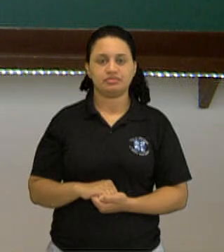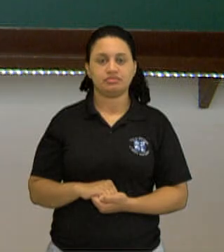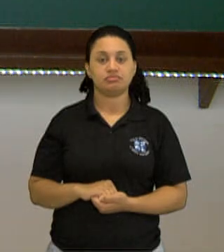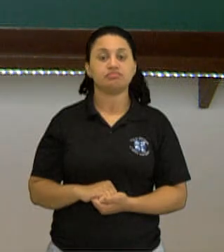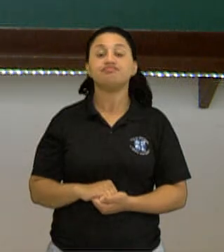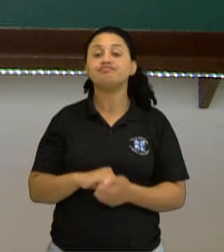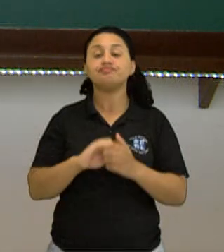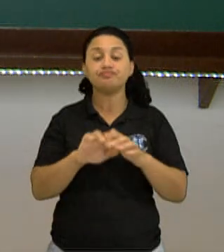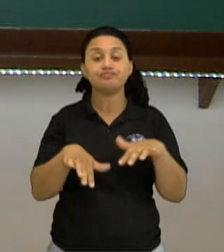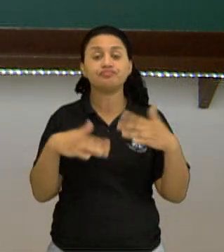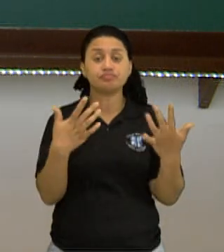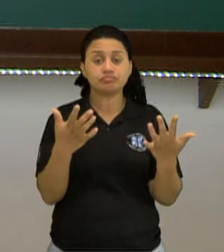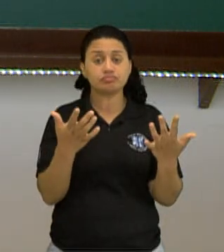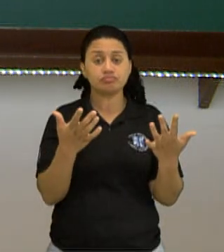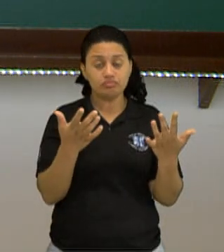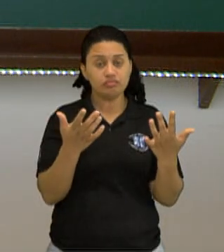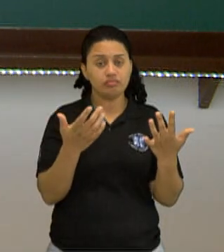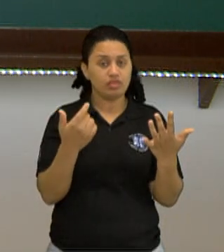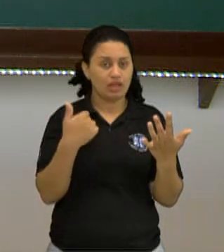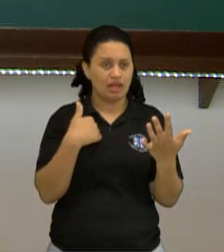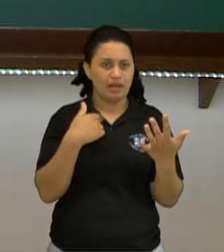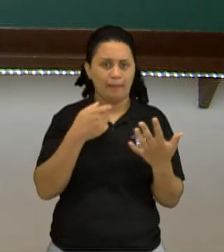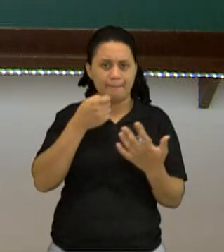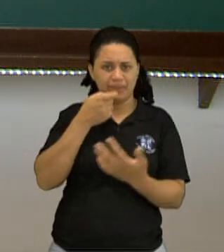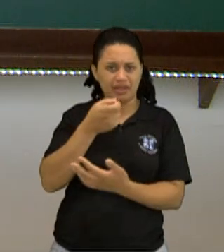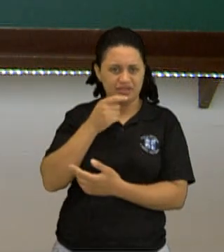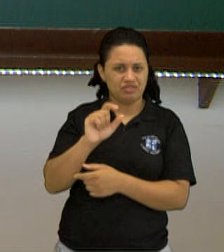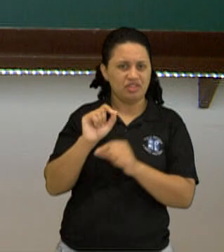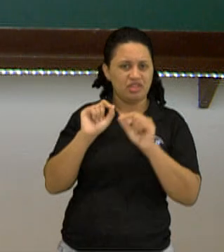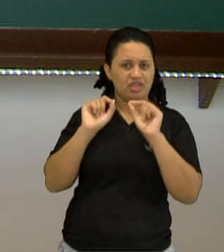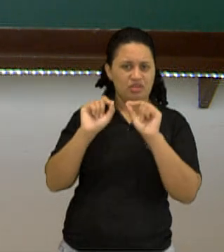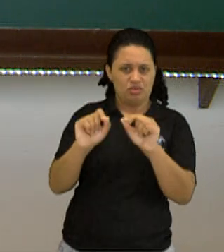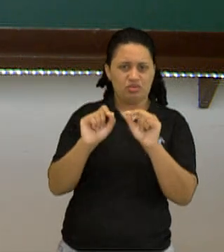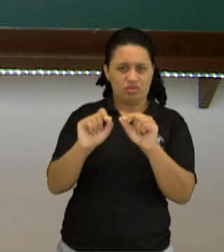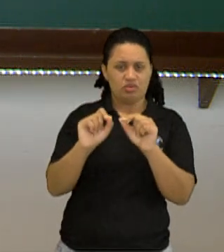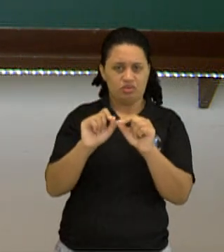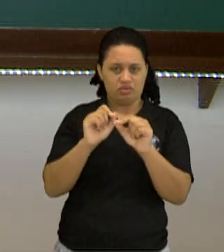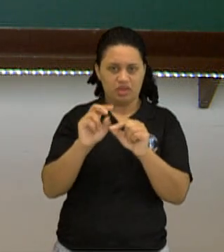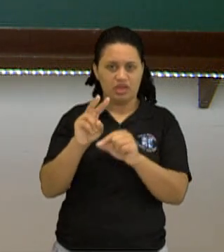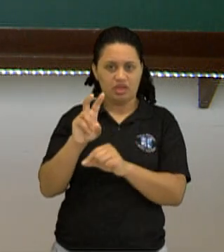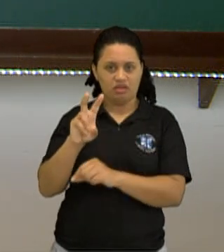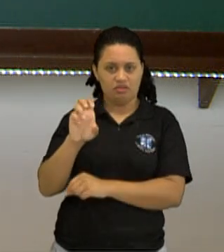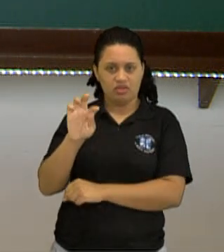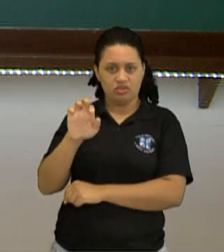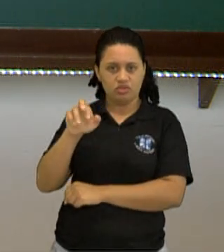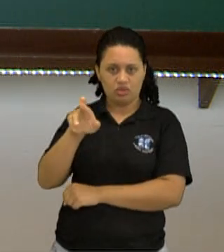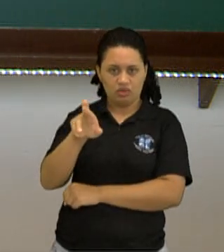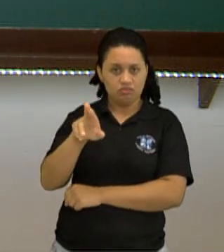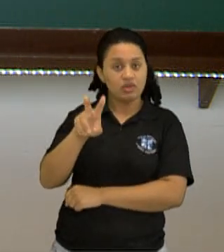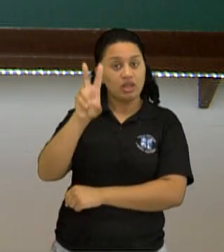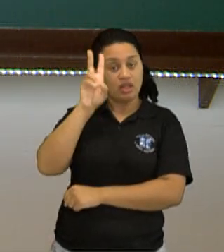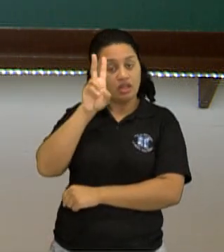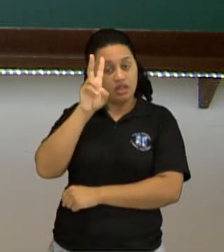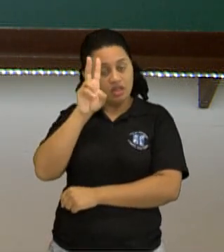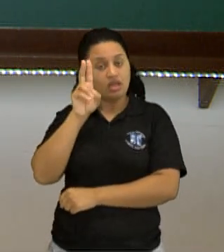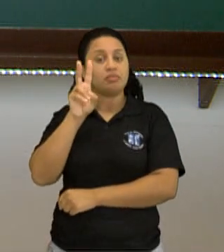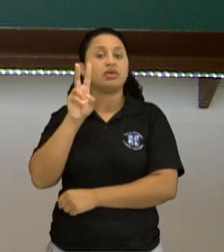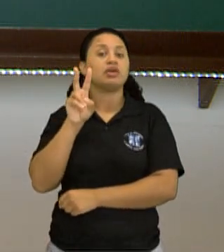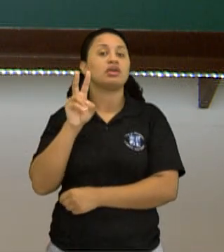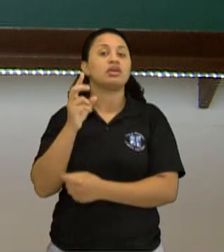E aí, meus pimpolhos? Não caíram na pegadinha dos vetores? Lembre-se que quantidade de movimento ela